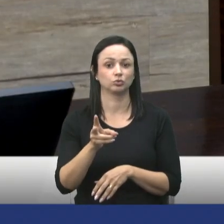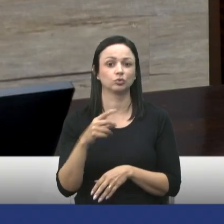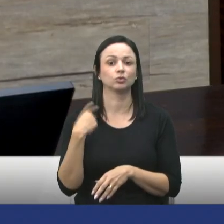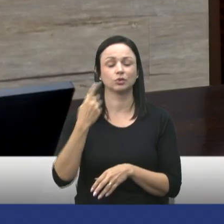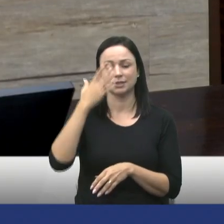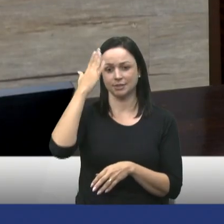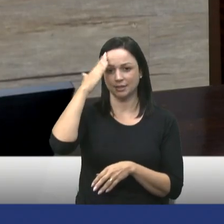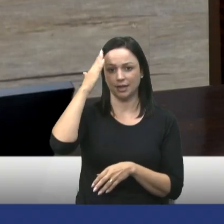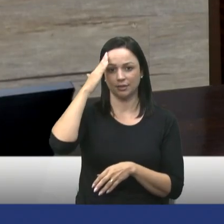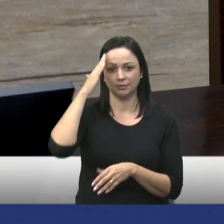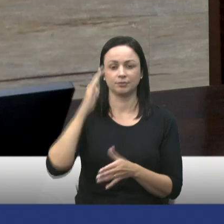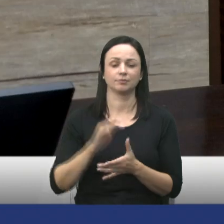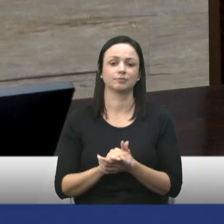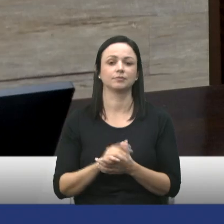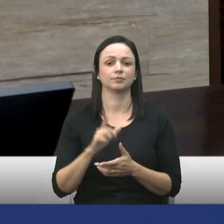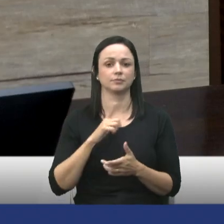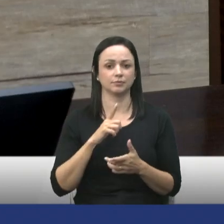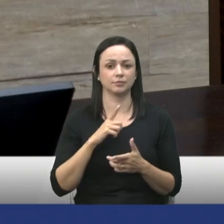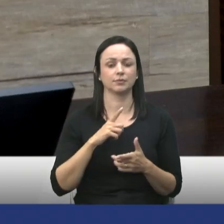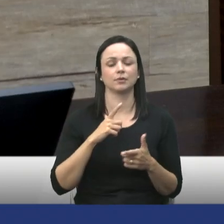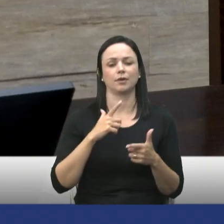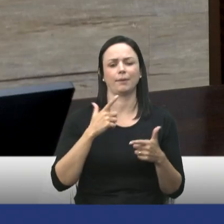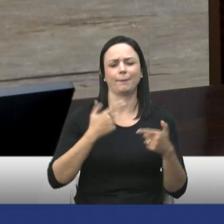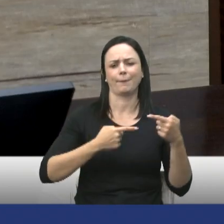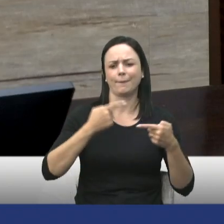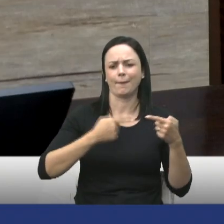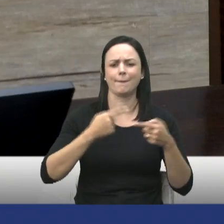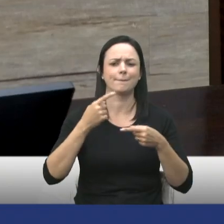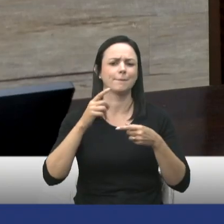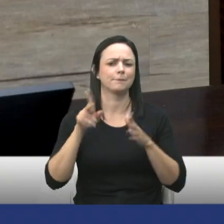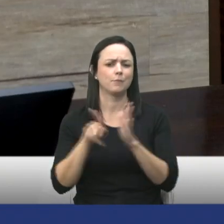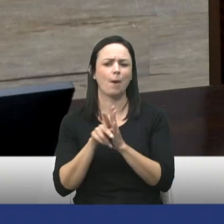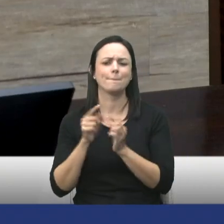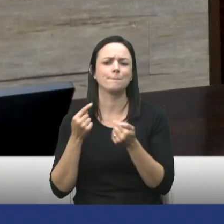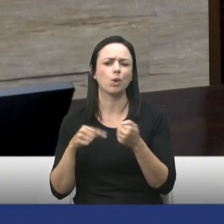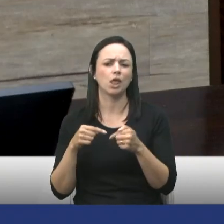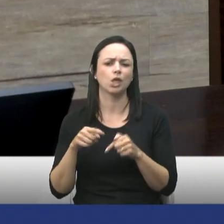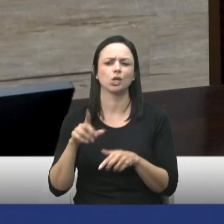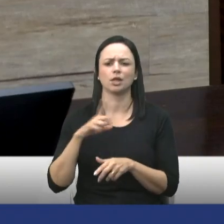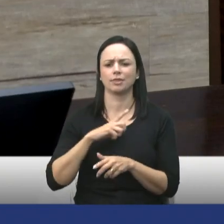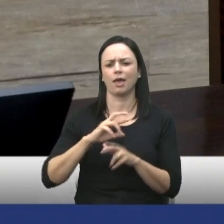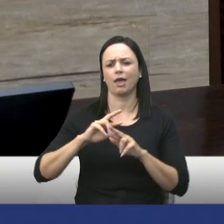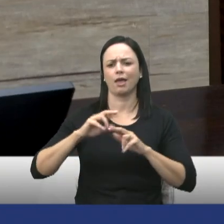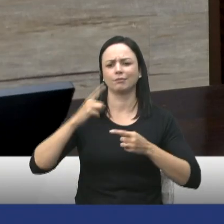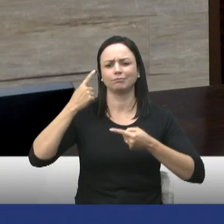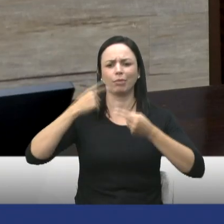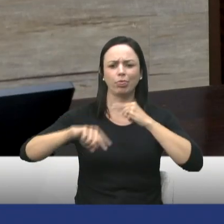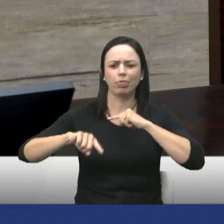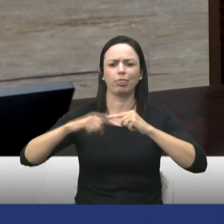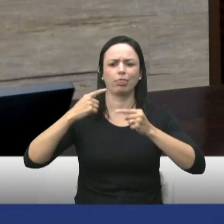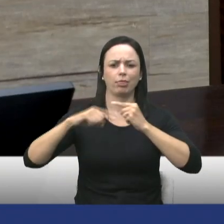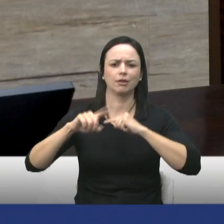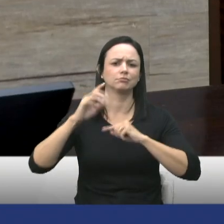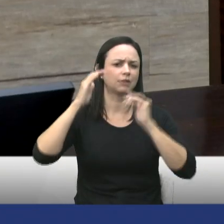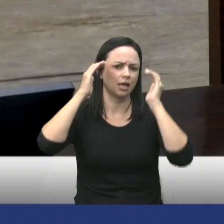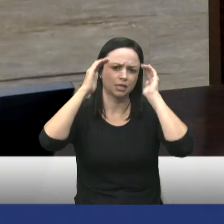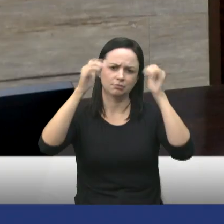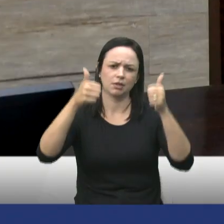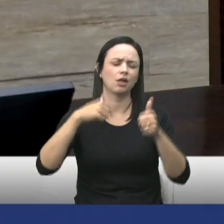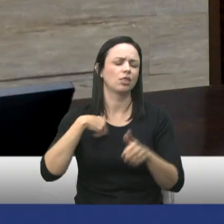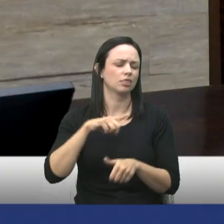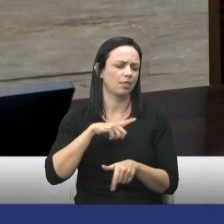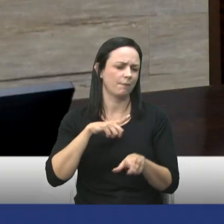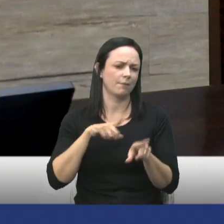sabe, né, tem os embates políticos, tem as divergências, a gente respeita, eu também tinha isso lá, mas tudo bem, vamos